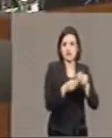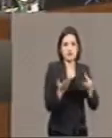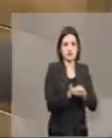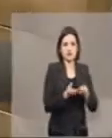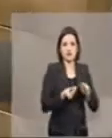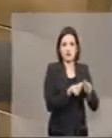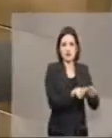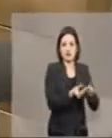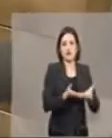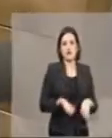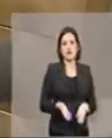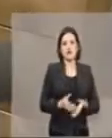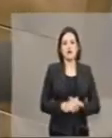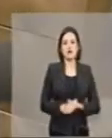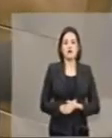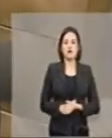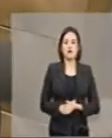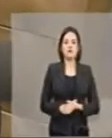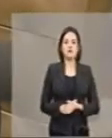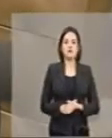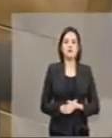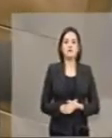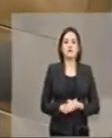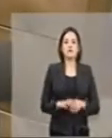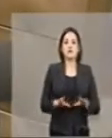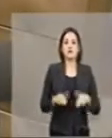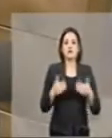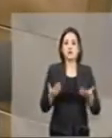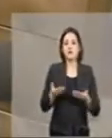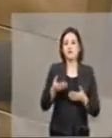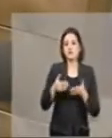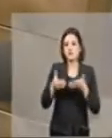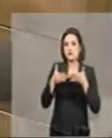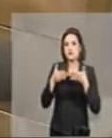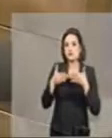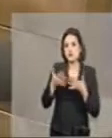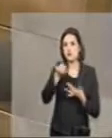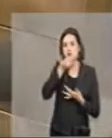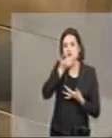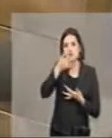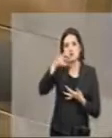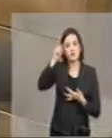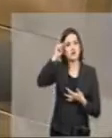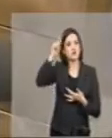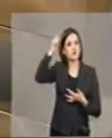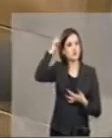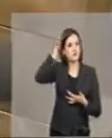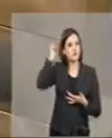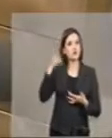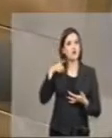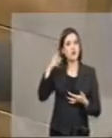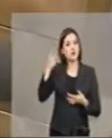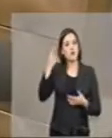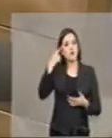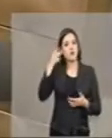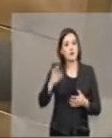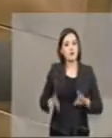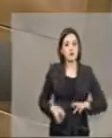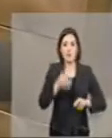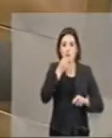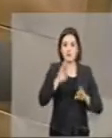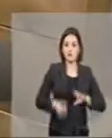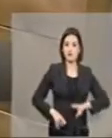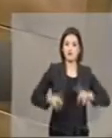ao eminente ministro Alexandre de Moraes, que tem uma compreensão diversa. E para não dizer mais o mesmo, presidente, procurando observar